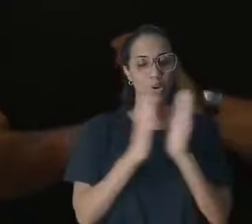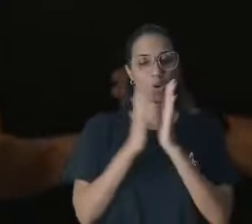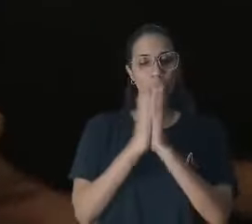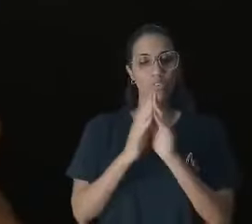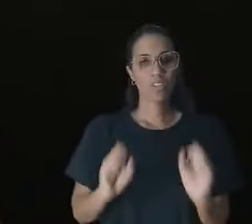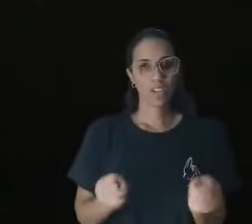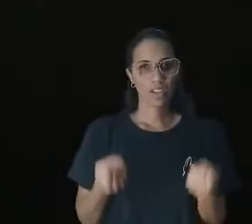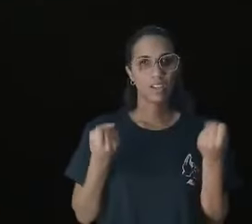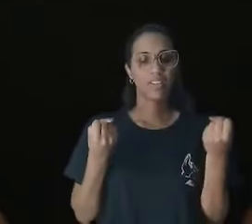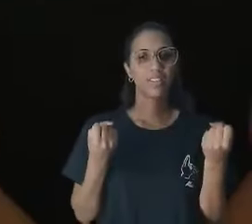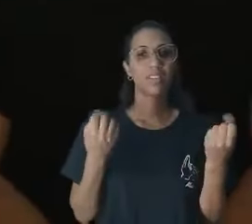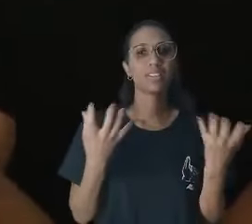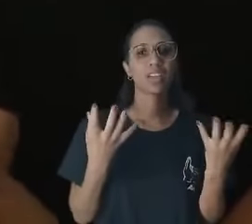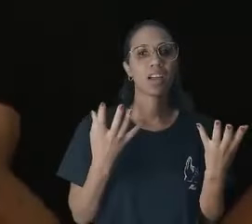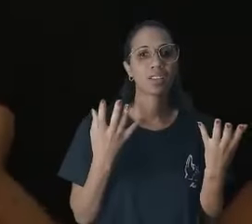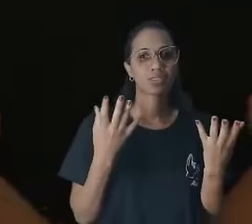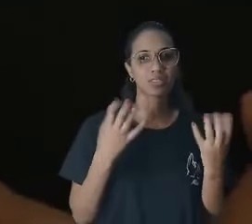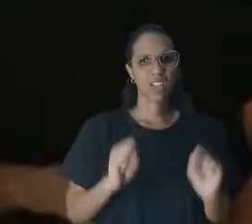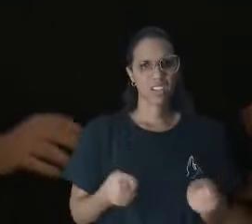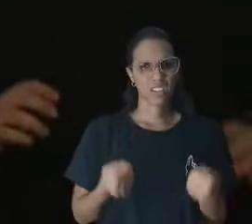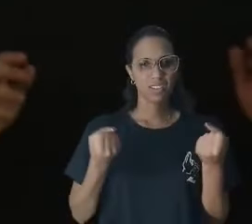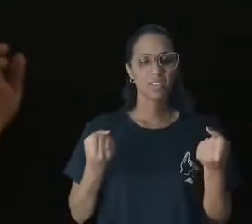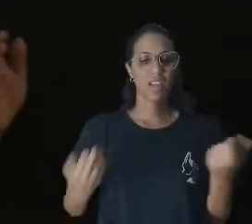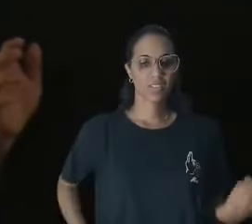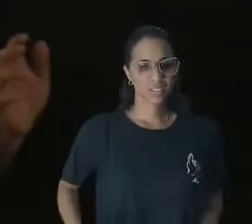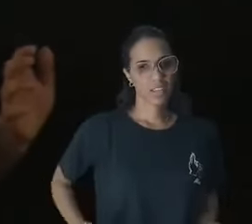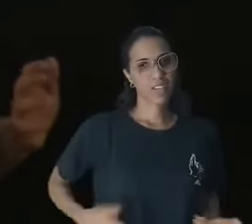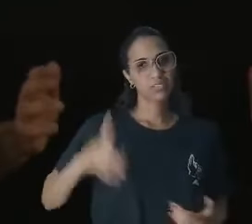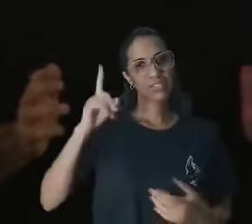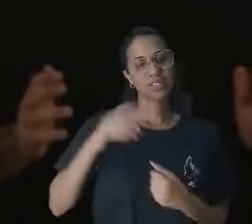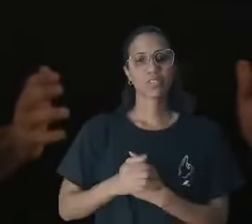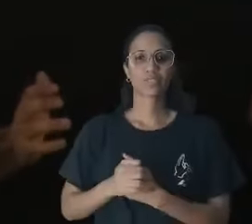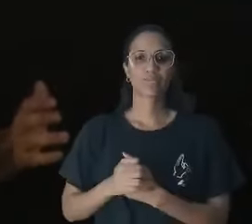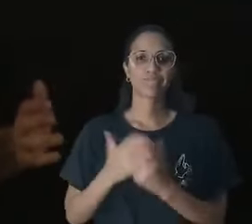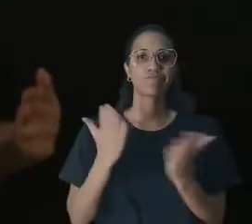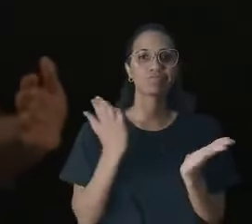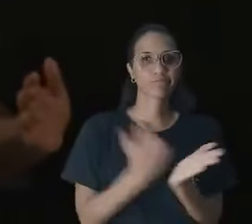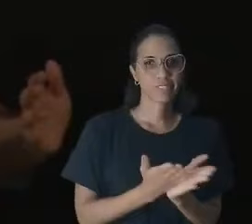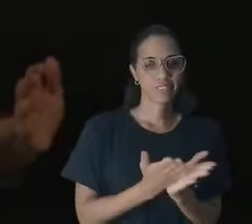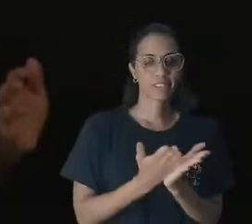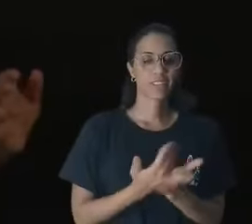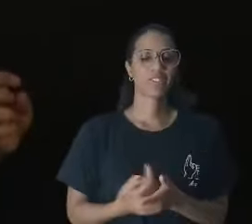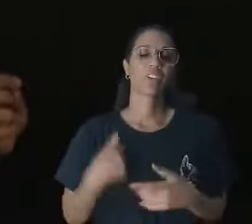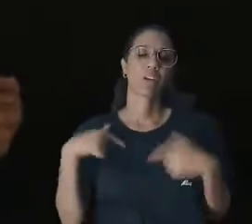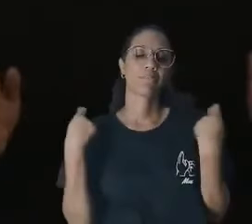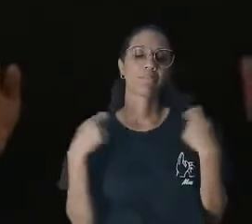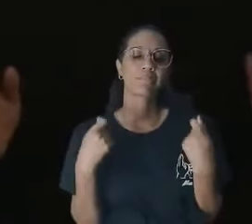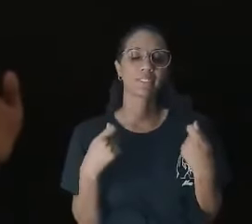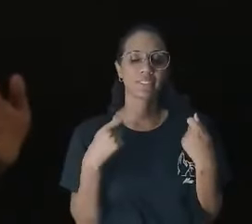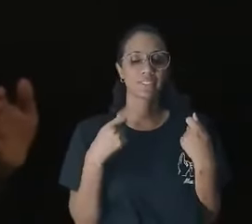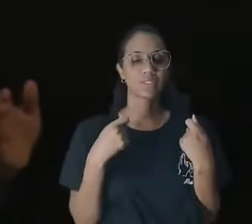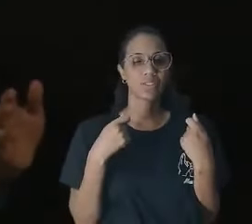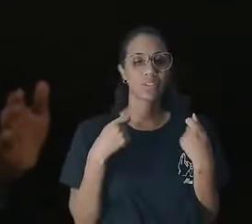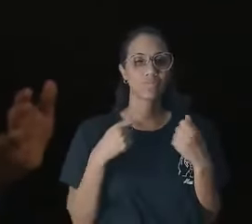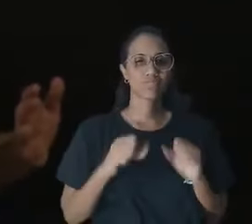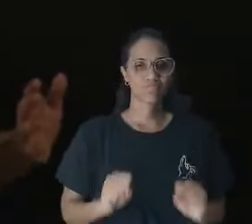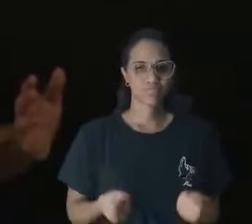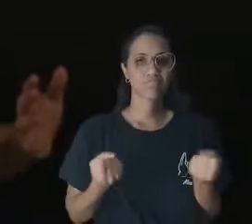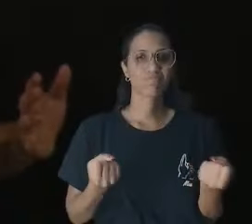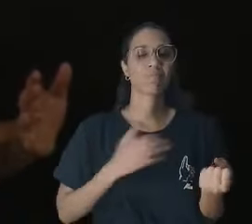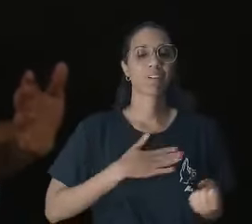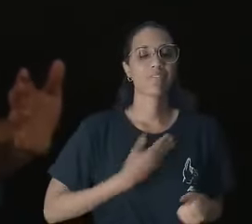um renascimento como servo de Deus, como cristão. Eu preciso desse renascimento na minha